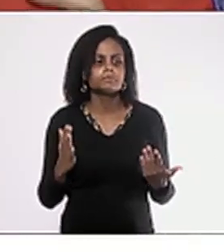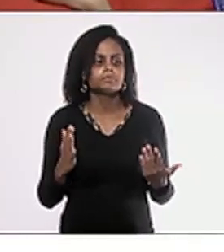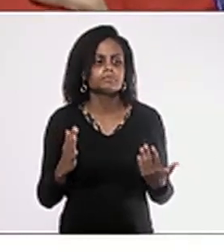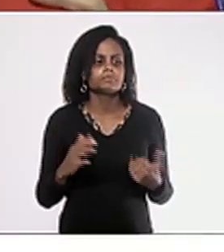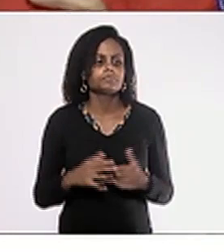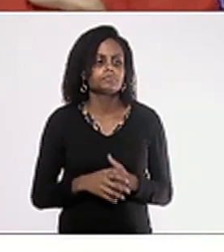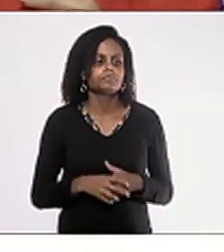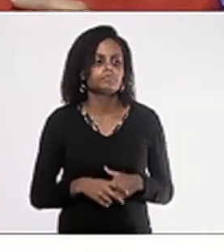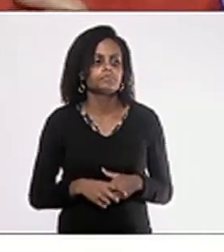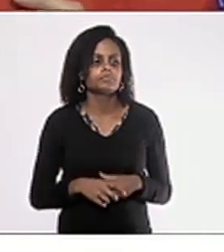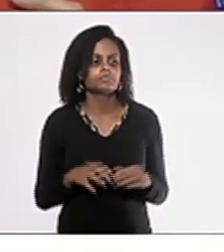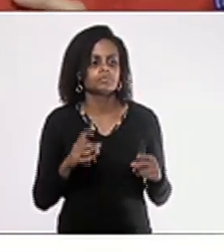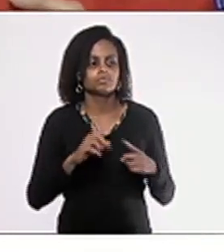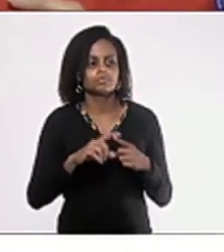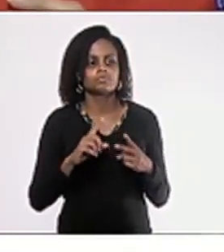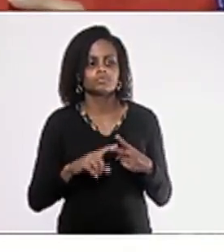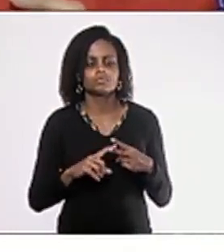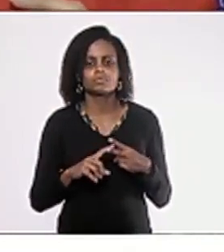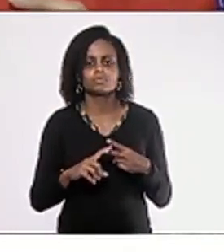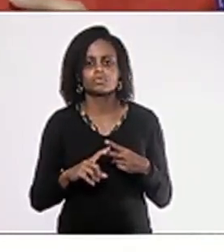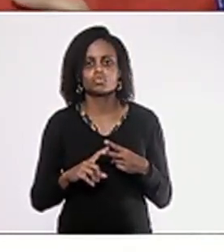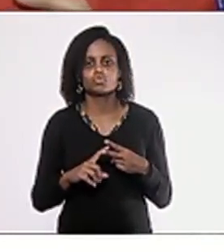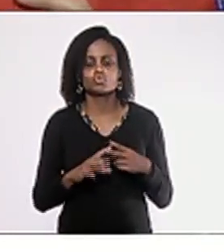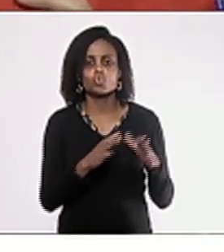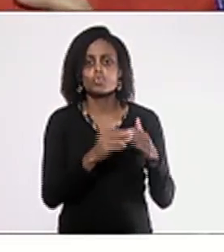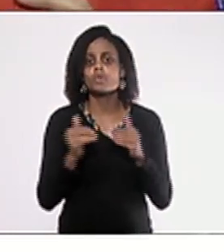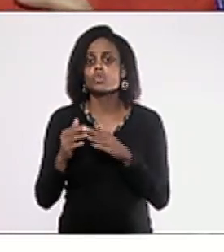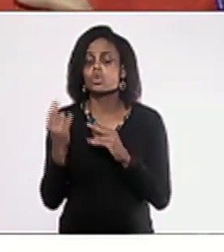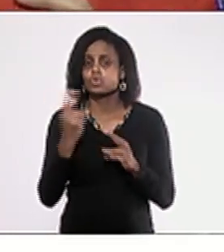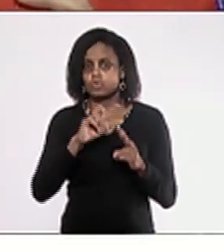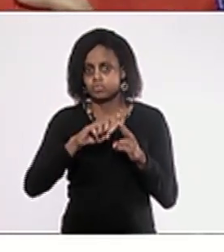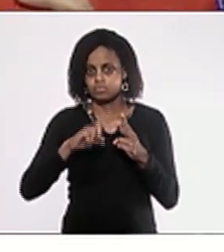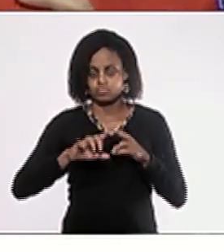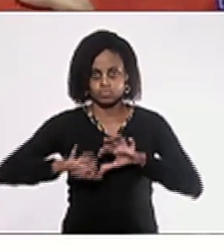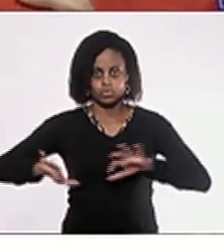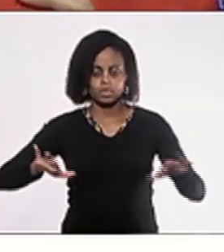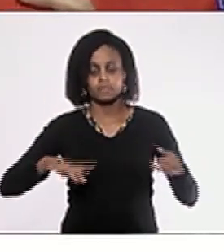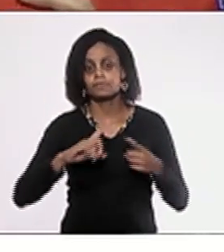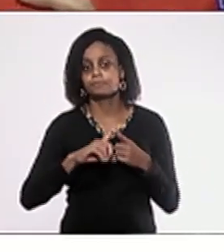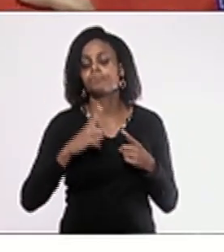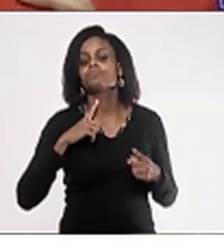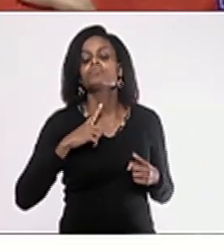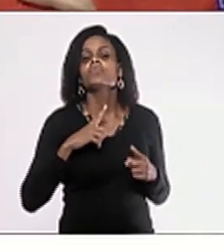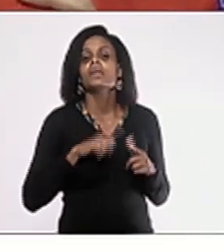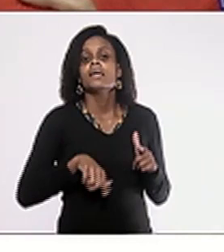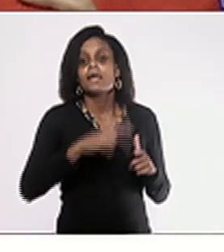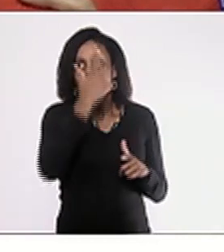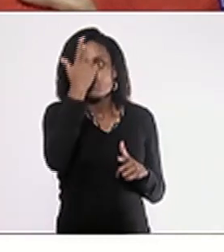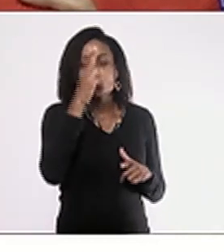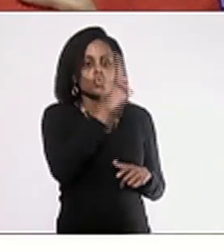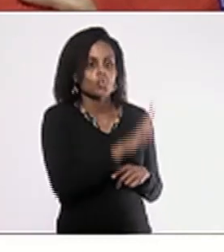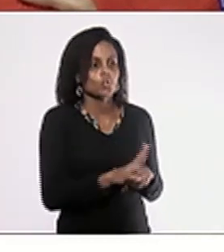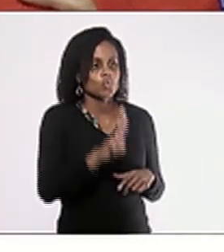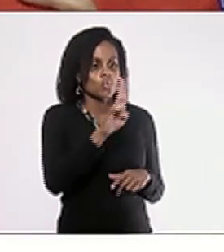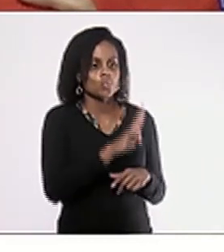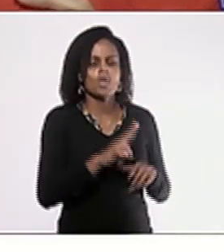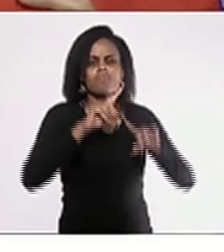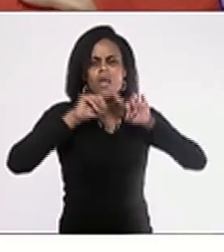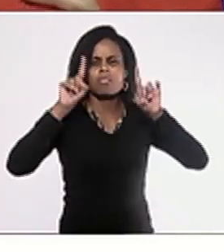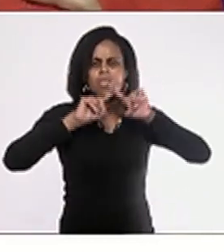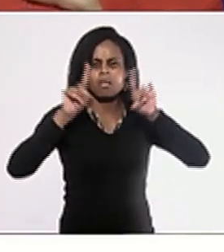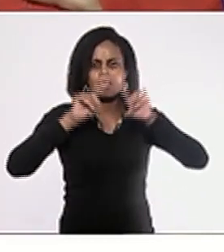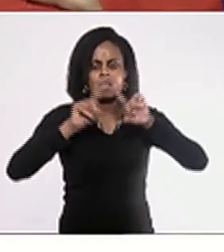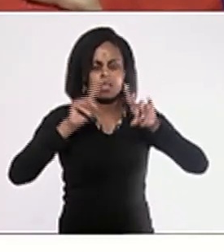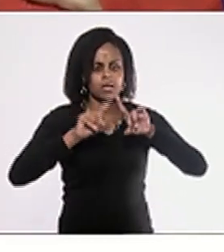duas demandas distintas. Existe a questão quando o cliente ele reclama, e aí